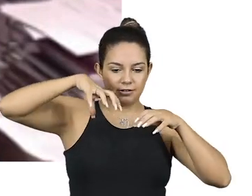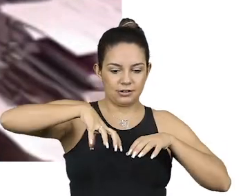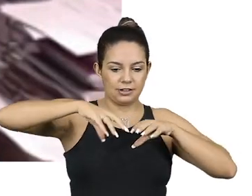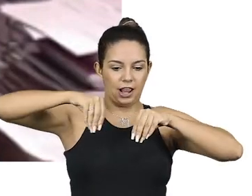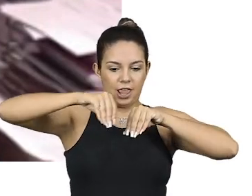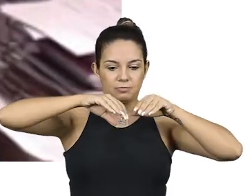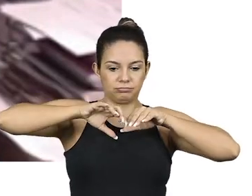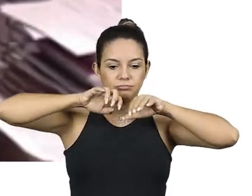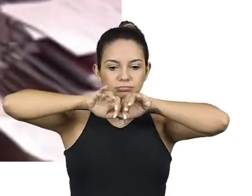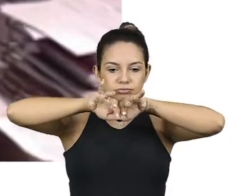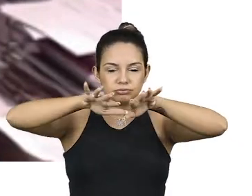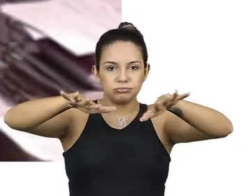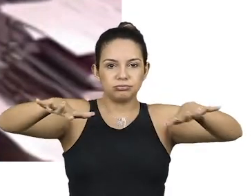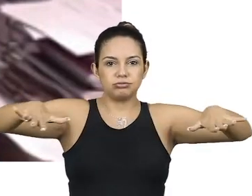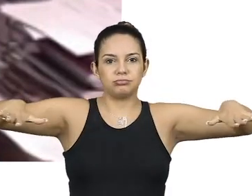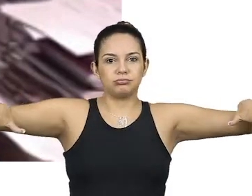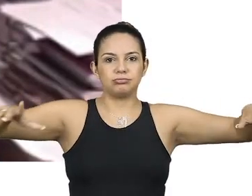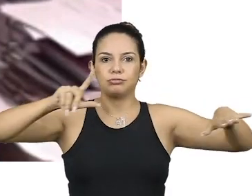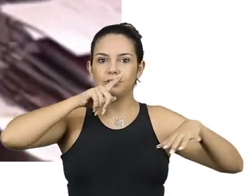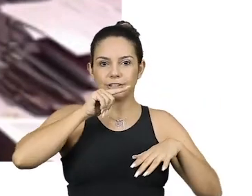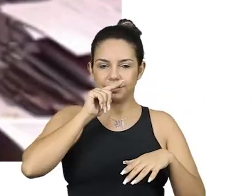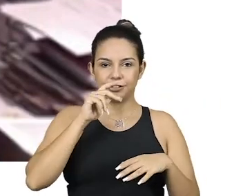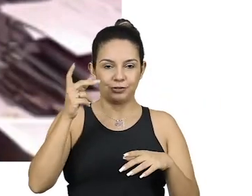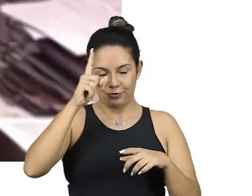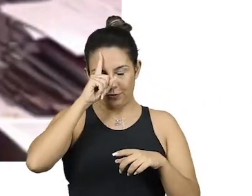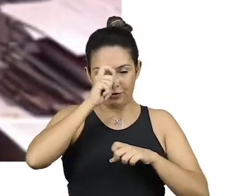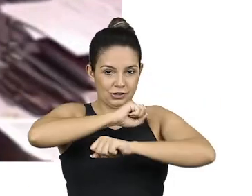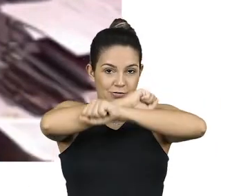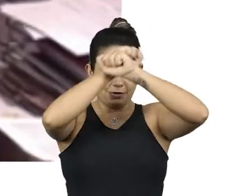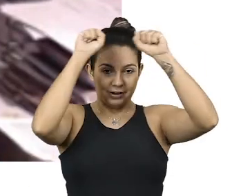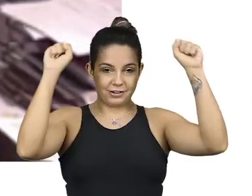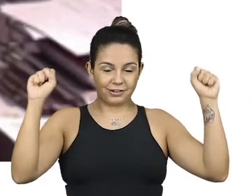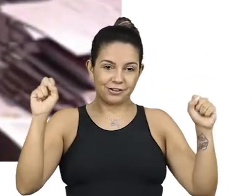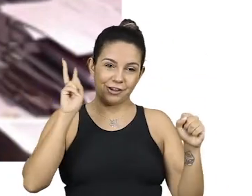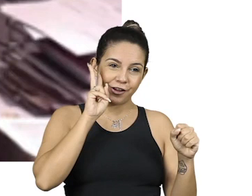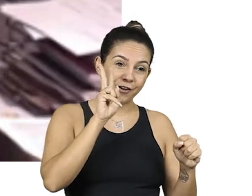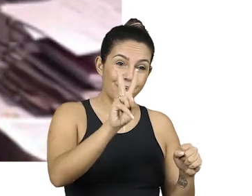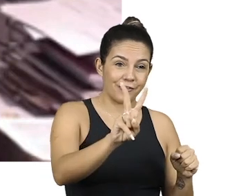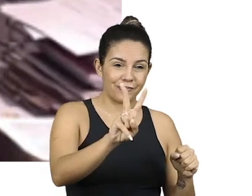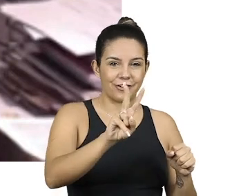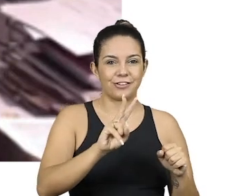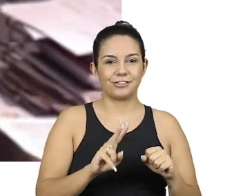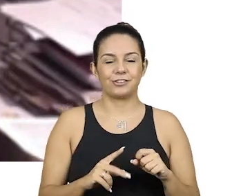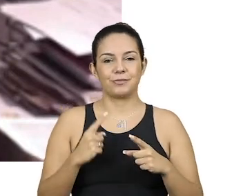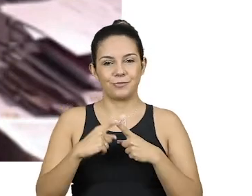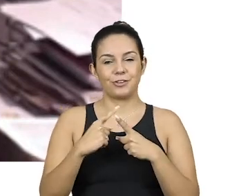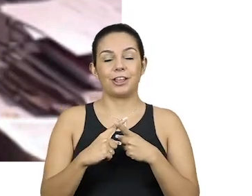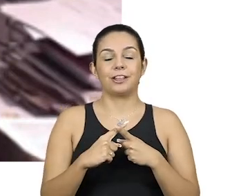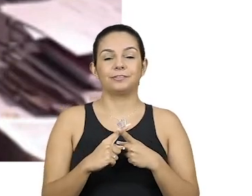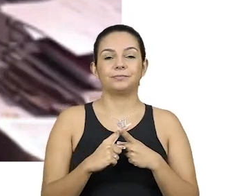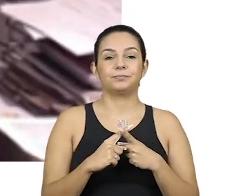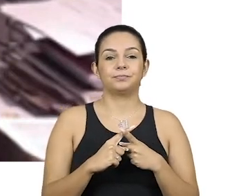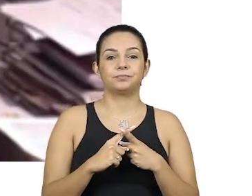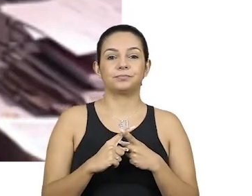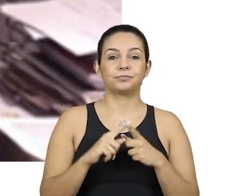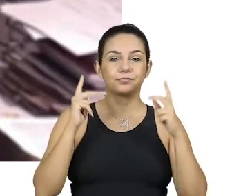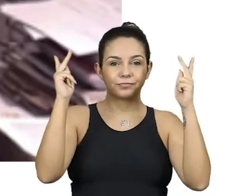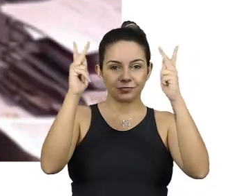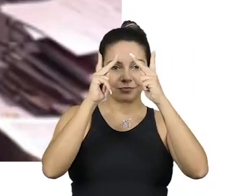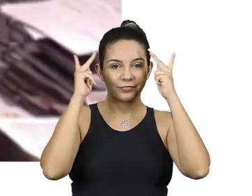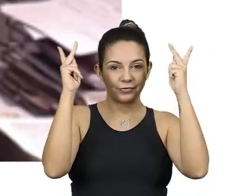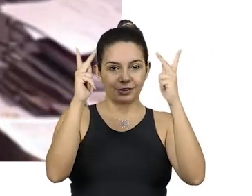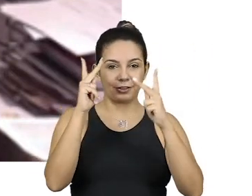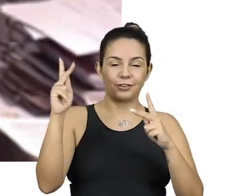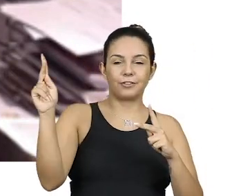Cagarras, que todo dia de manhã são diferentes, porque o vento sopra